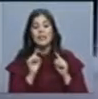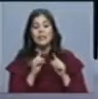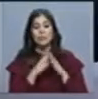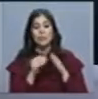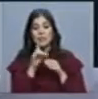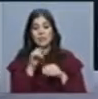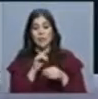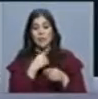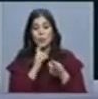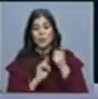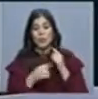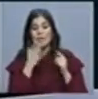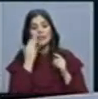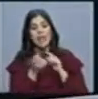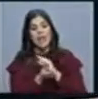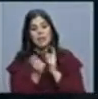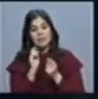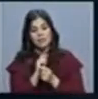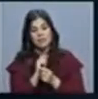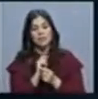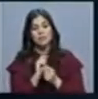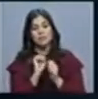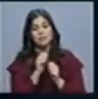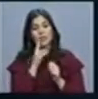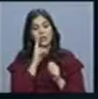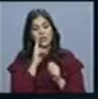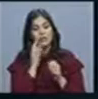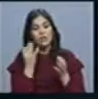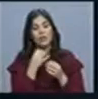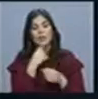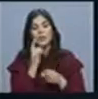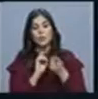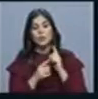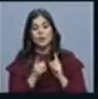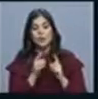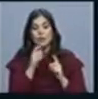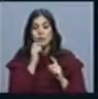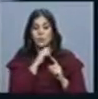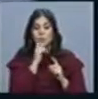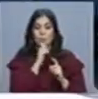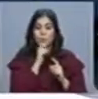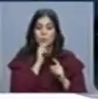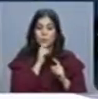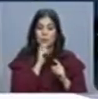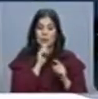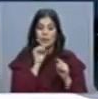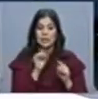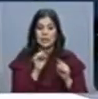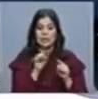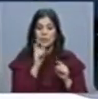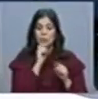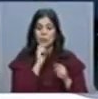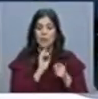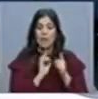também, que se tenta adequar obviamente às observações feitas, diz-nos que eventualmente este pode ter sido